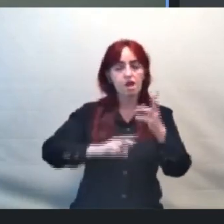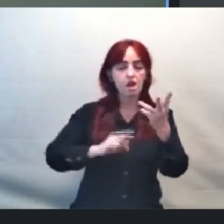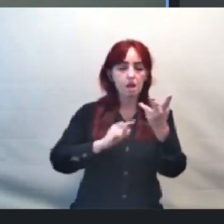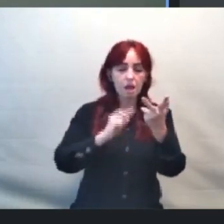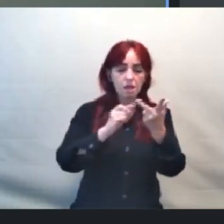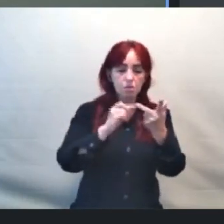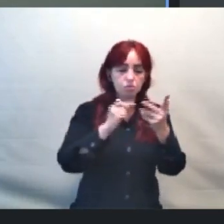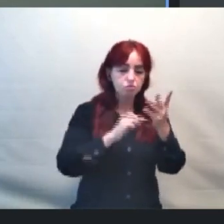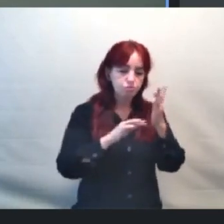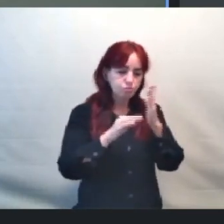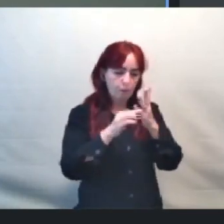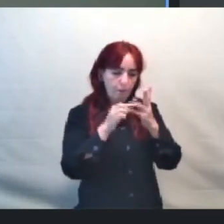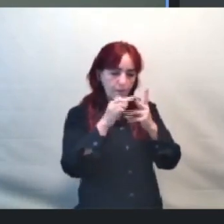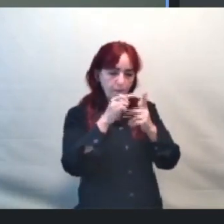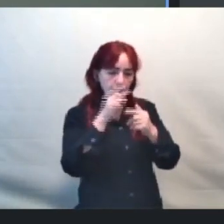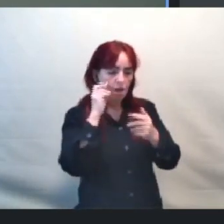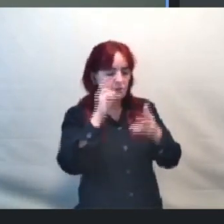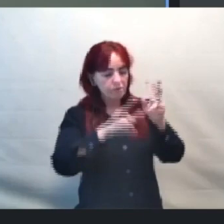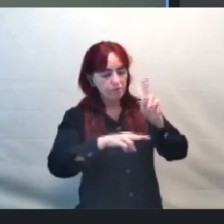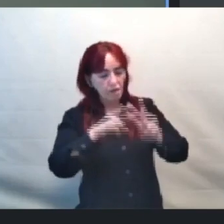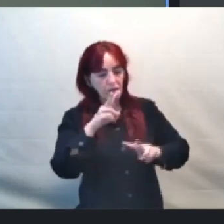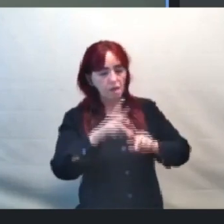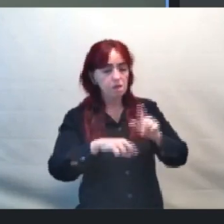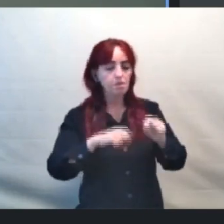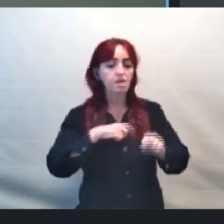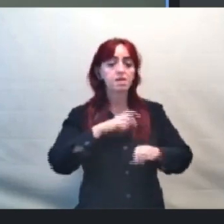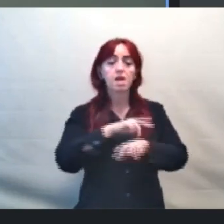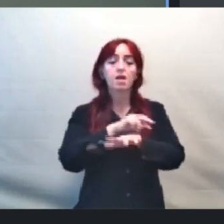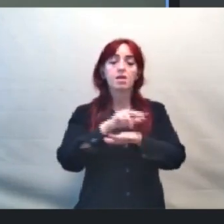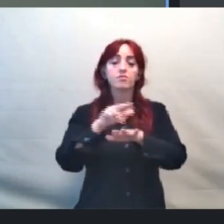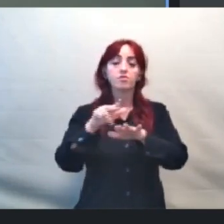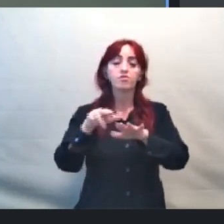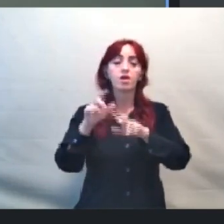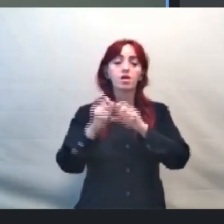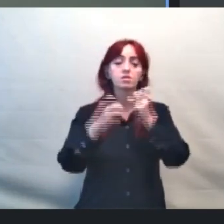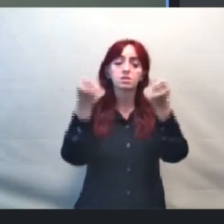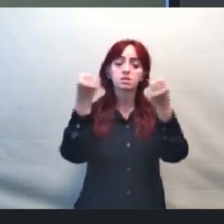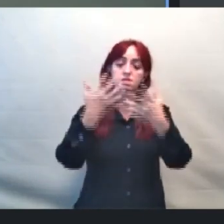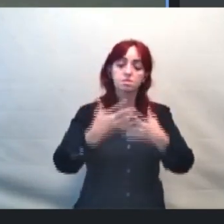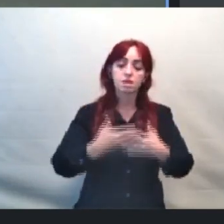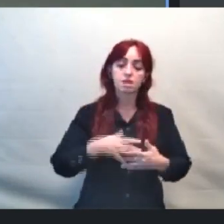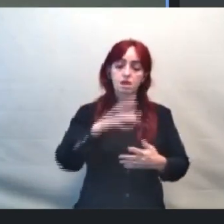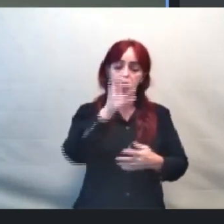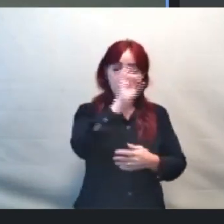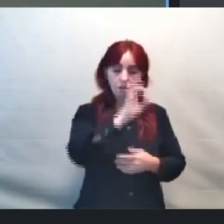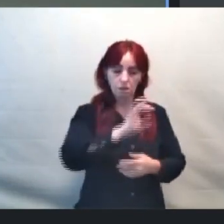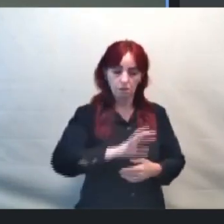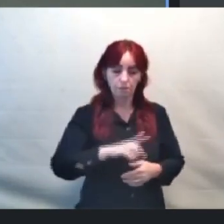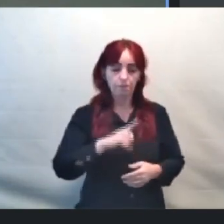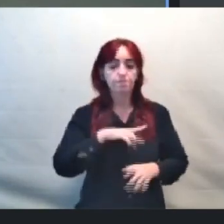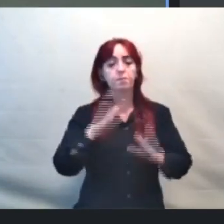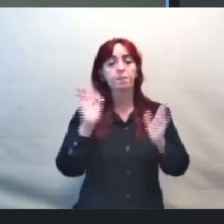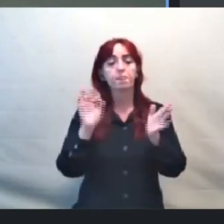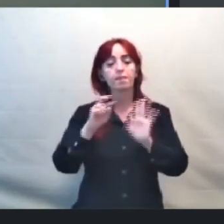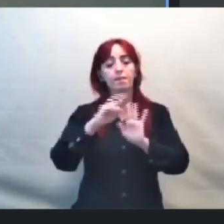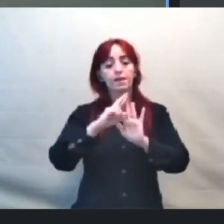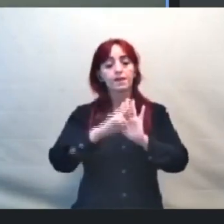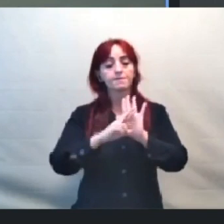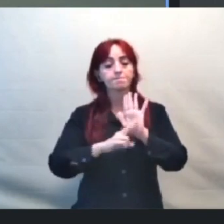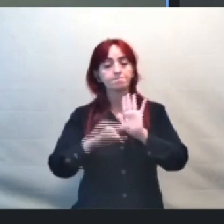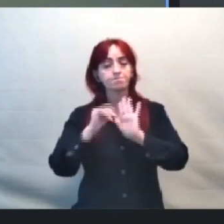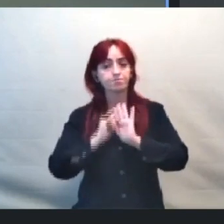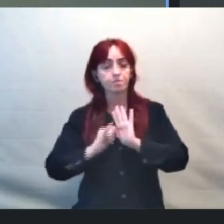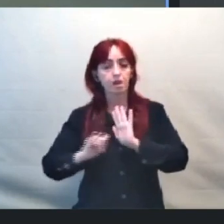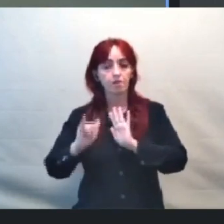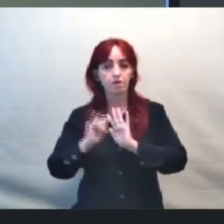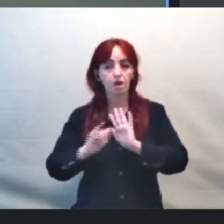né, nós temos aí diversos explicando o âmbito. Nós temos um relatório hoje, foi divulgado, sempre dando no